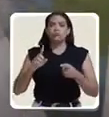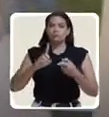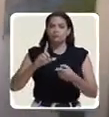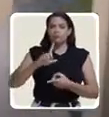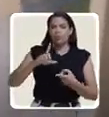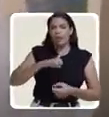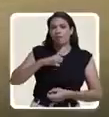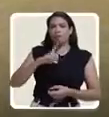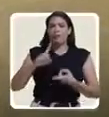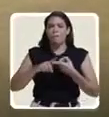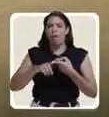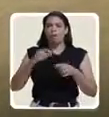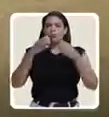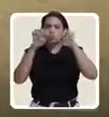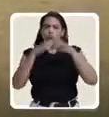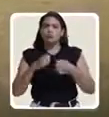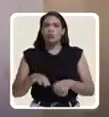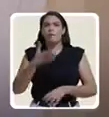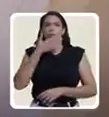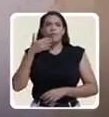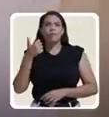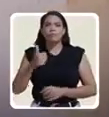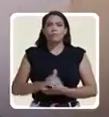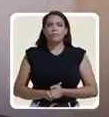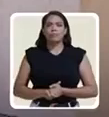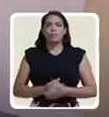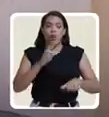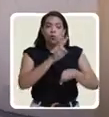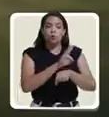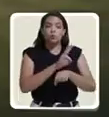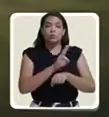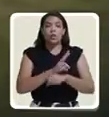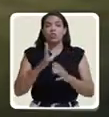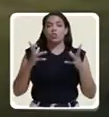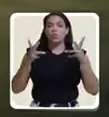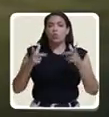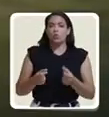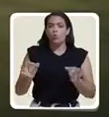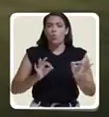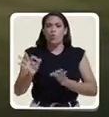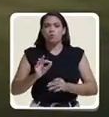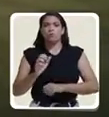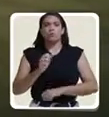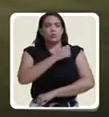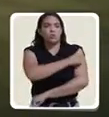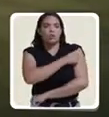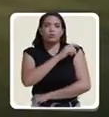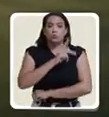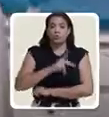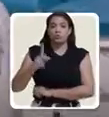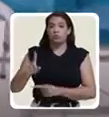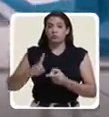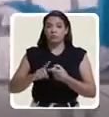com a infraestrutura, ficou muito melhor e vai atender assim, todas as condições dos alunos,